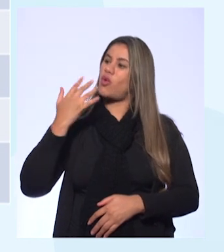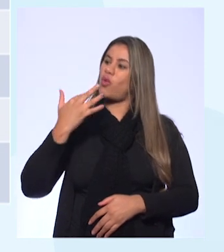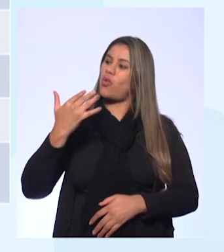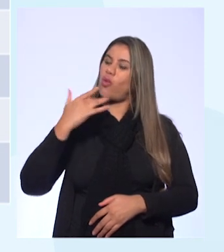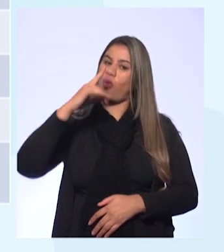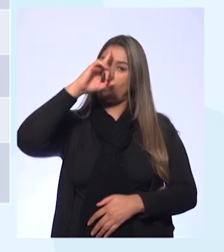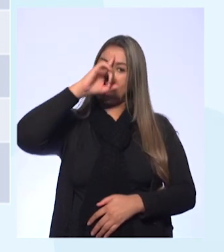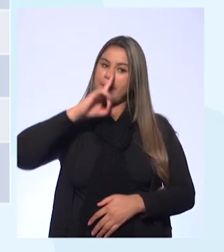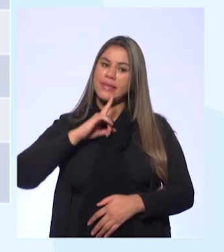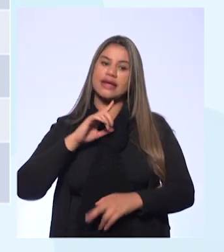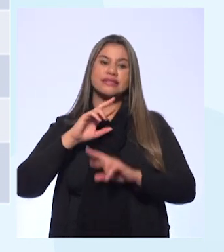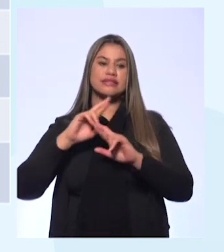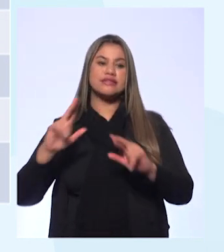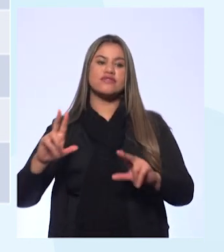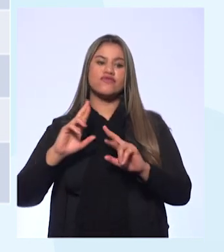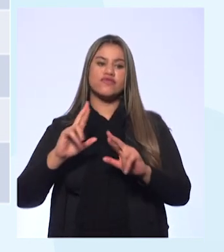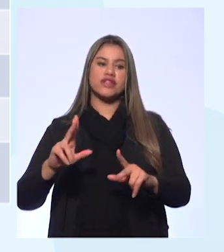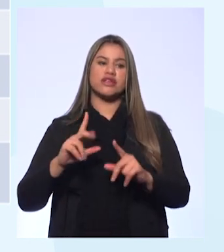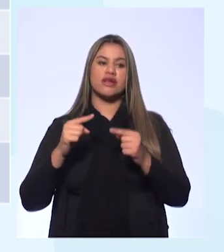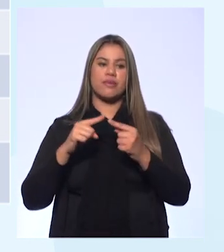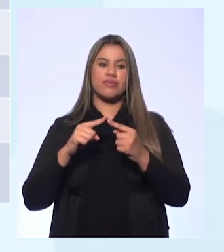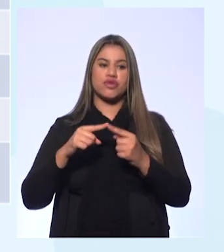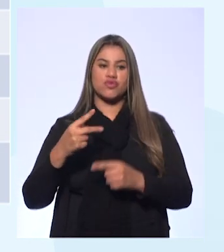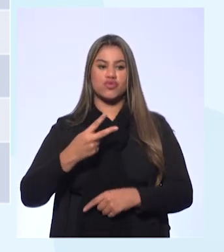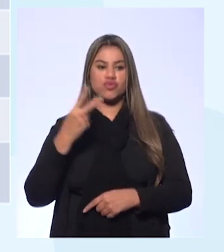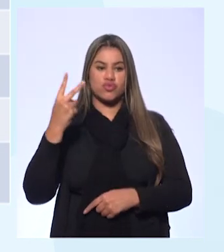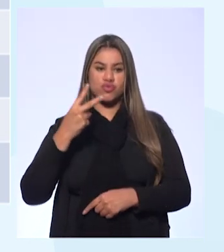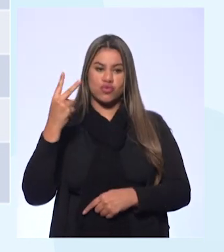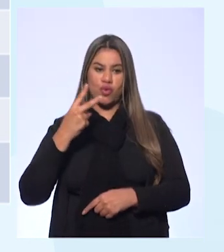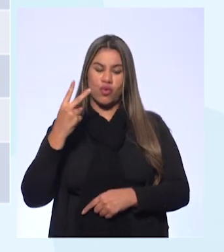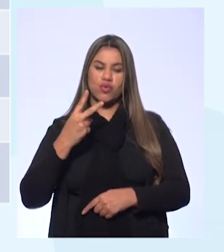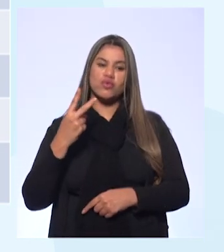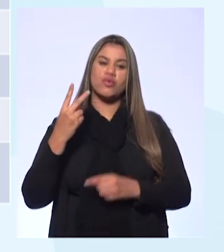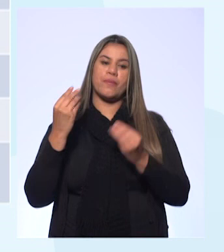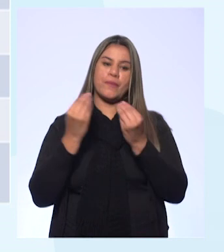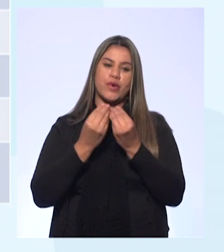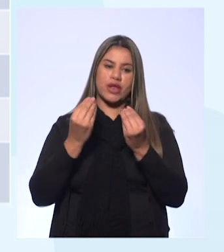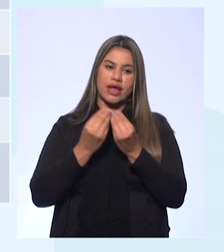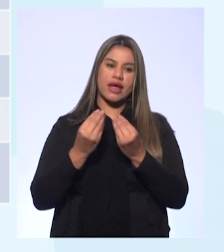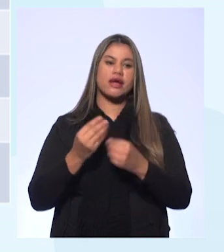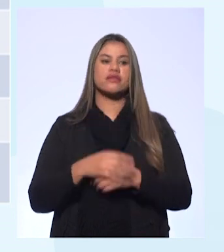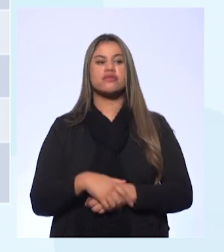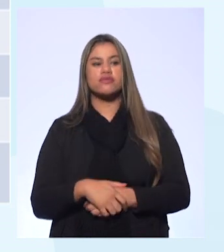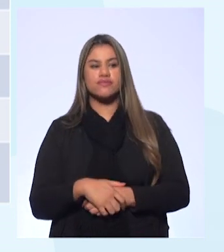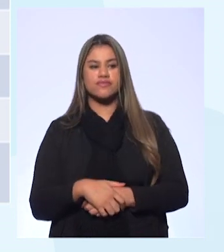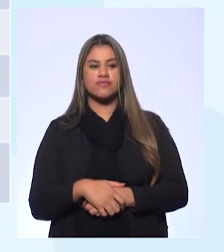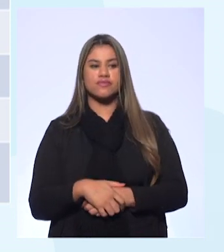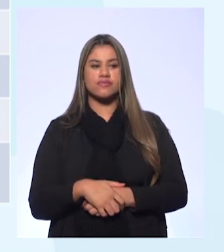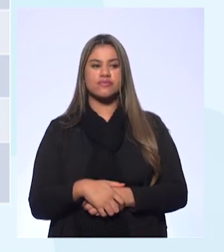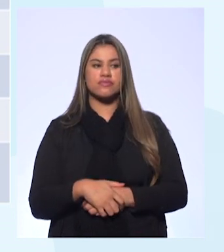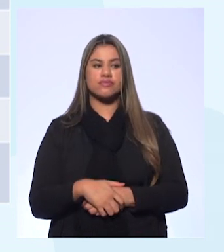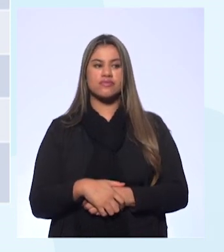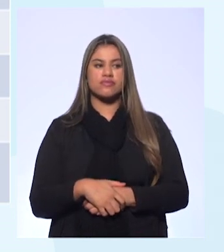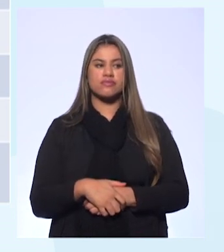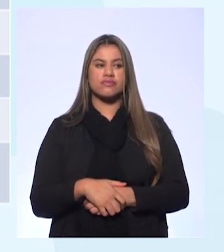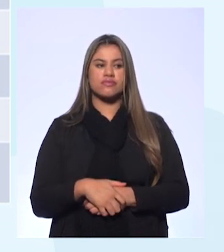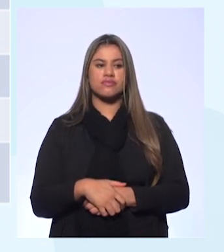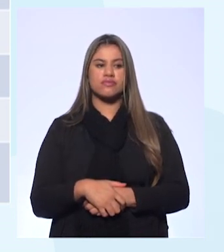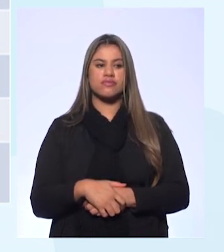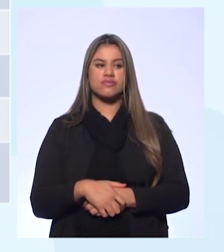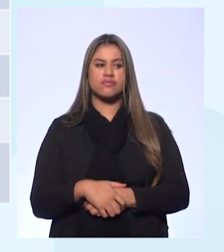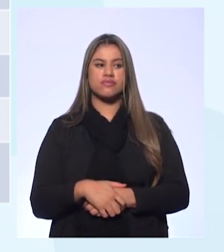A diferenciação ali do 2 na frente, que são 2 moléculas, no caso de calcopirita, coloquei, né, o nome